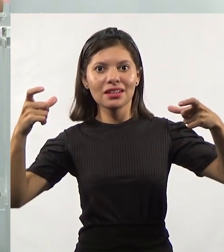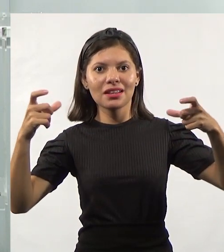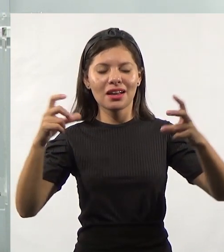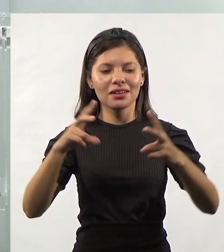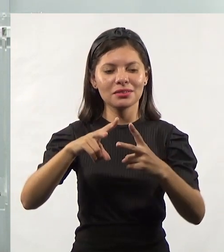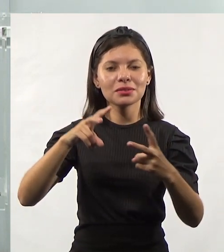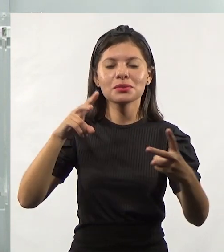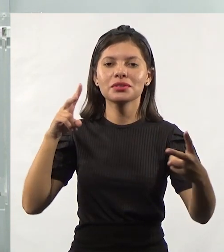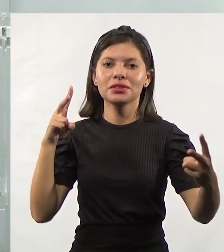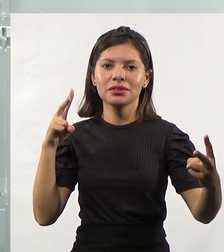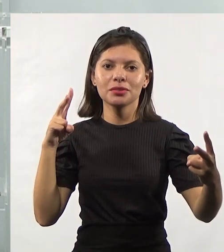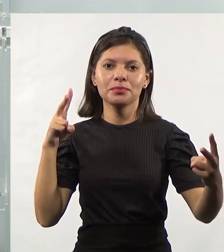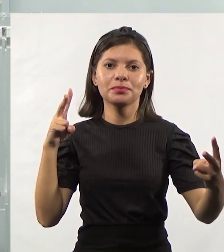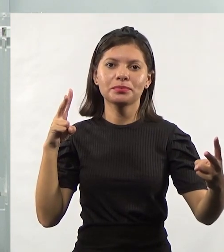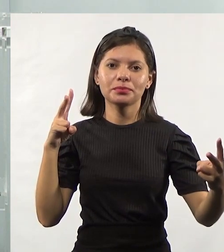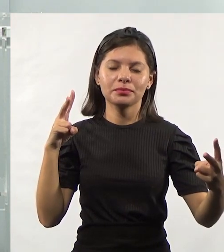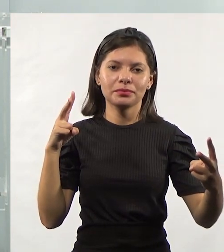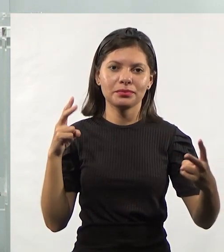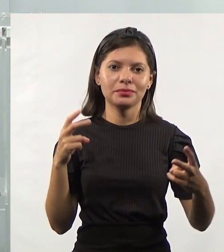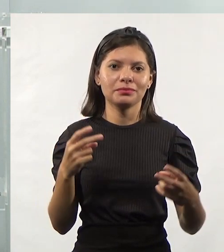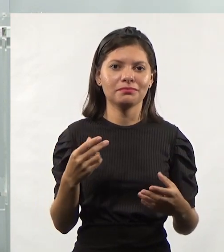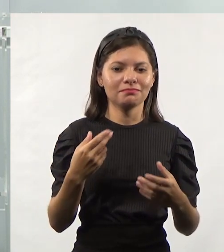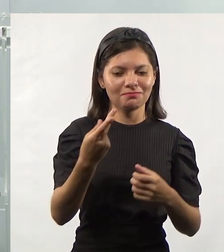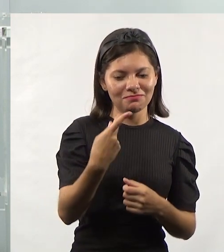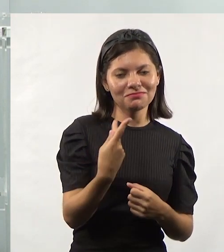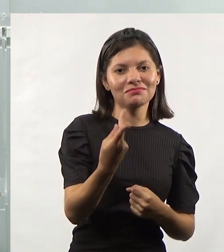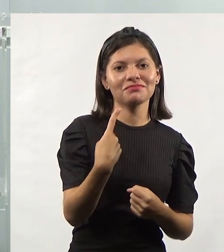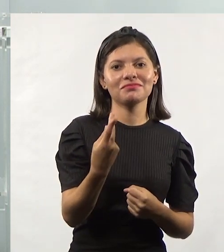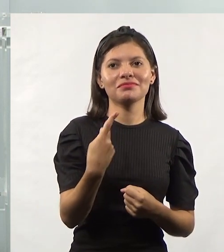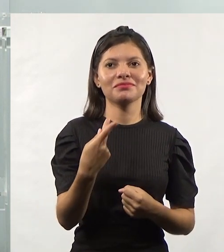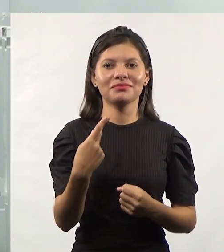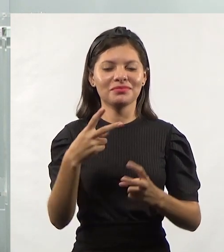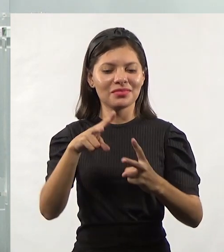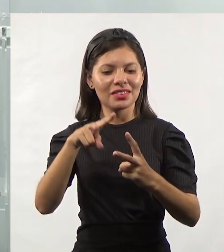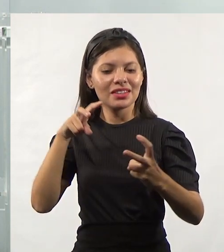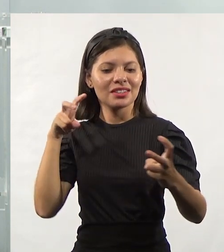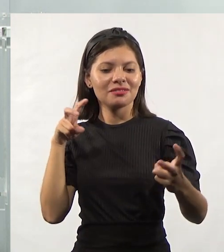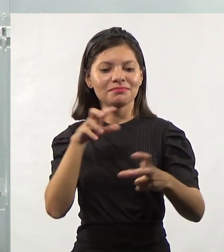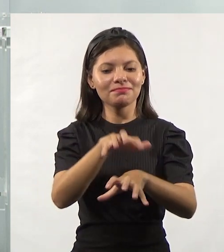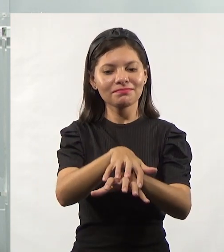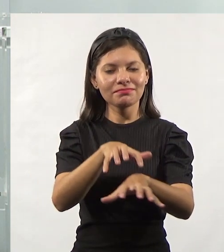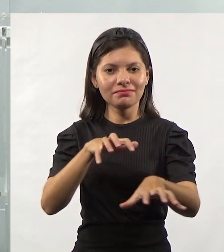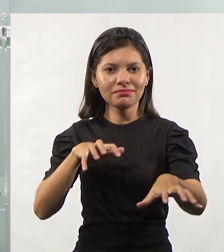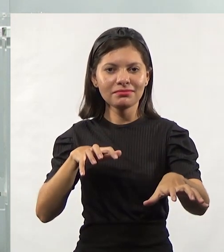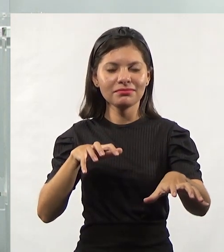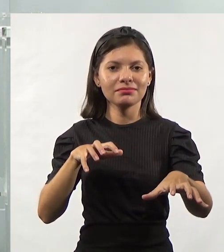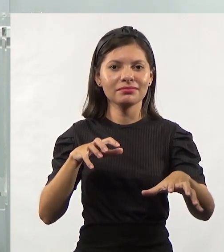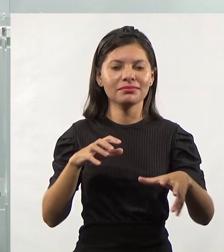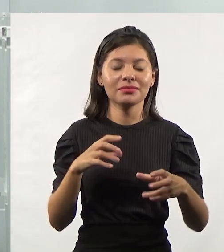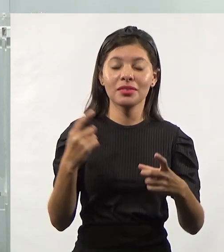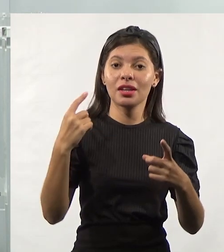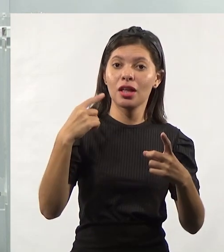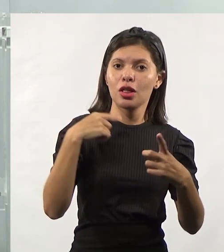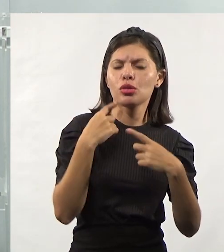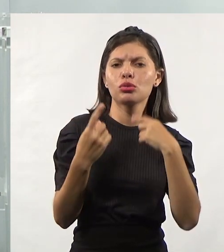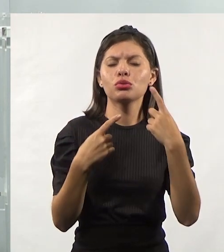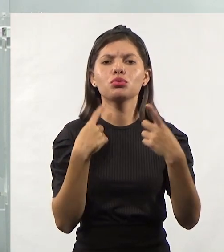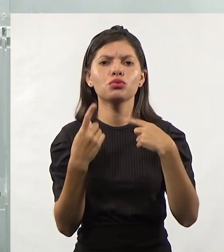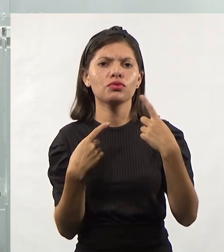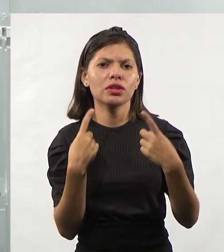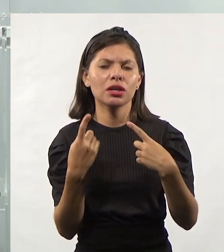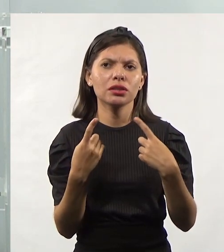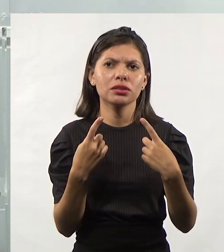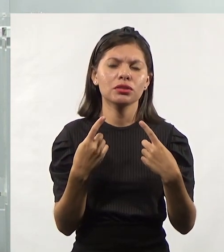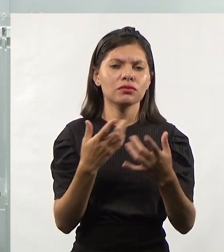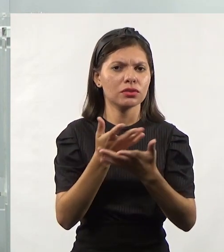agora é aumentar cada vez mais, né? E é por isso que a gente está se falando assim de forma remota. Gente, qualquer dúvida,